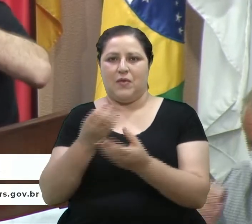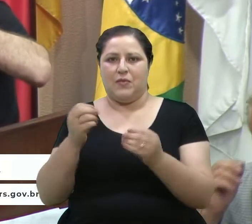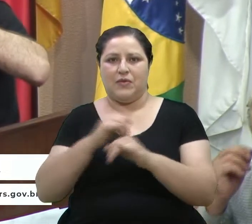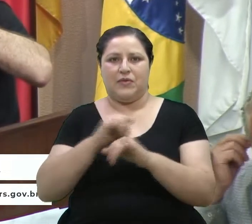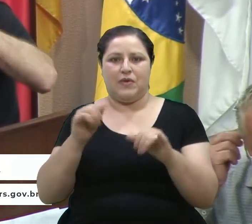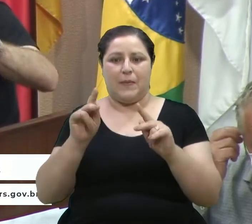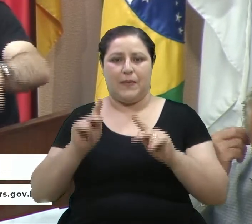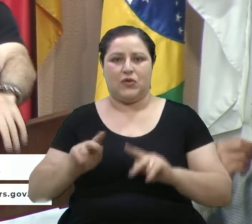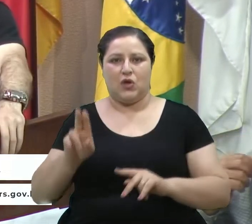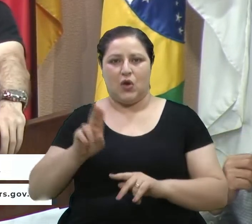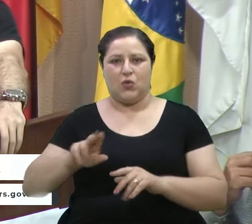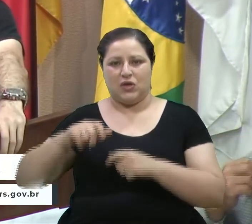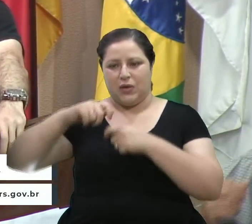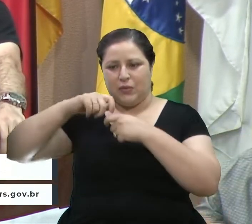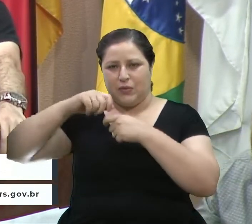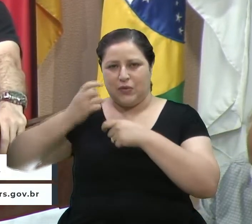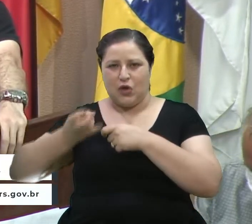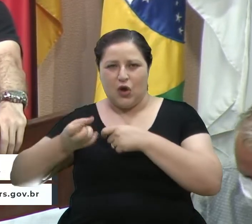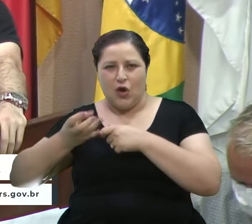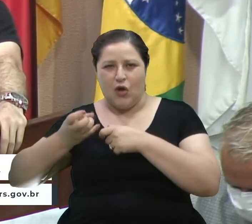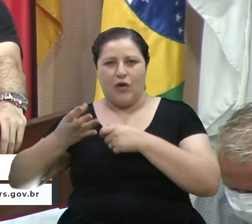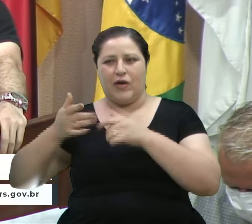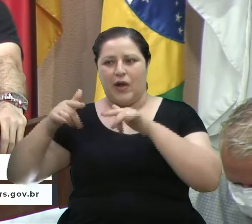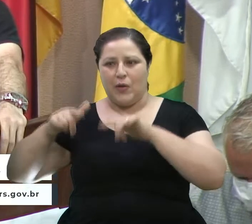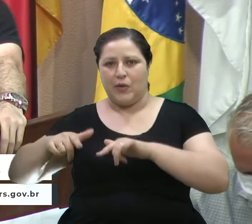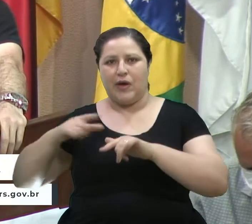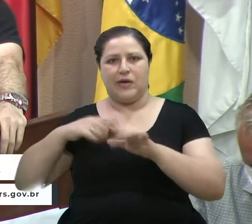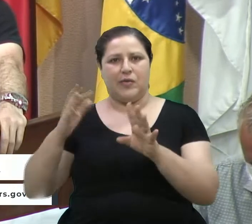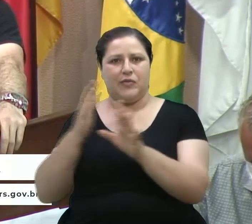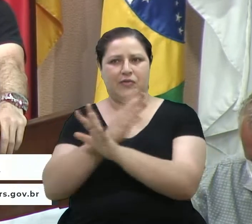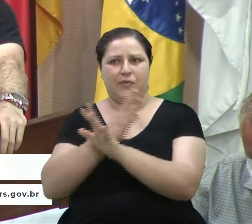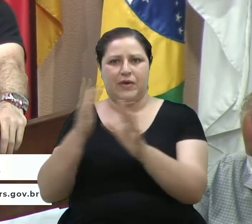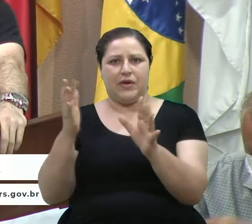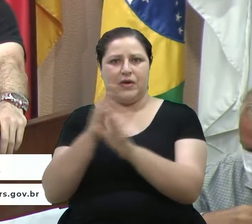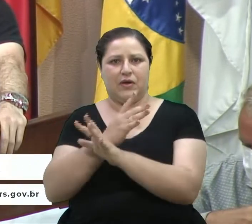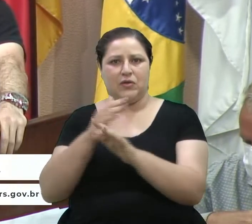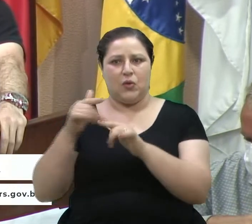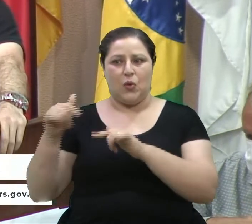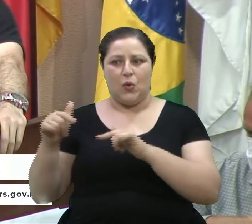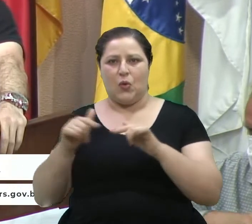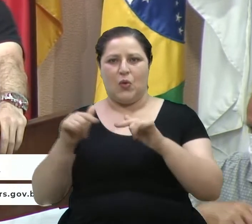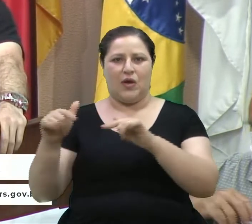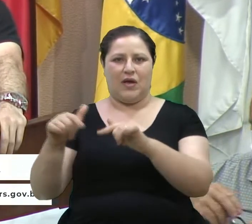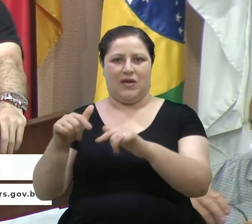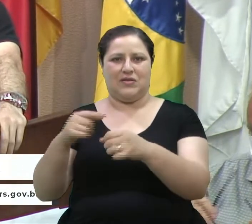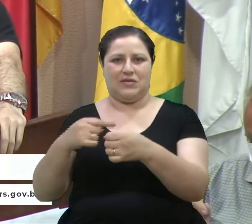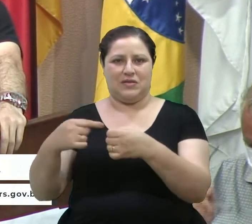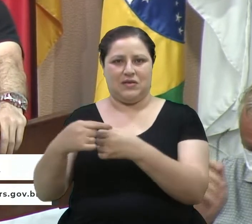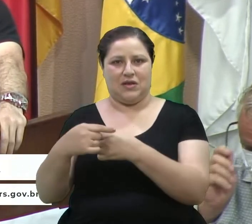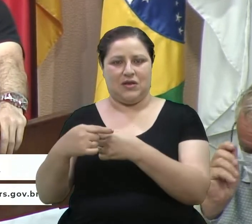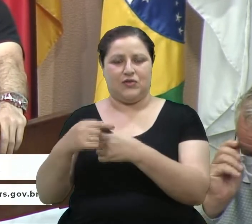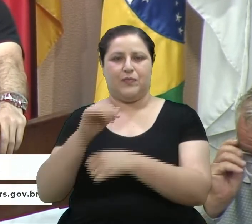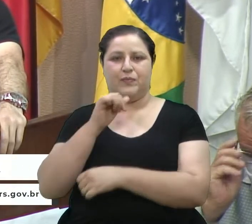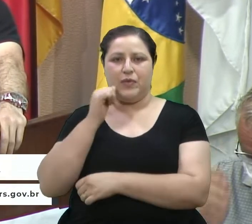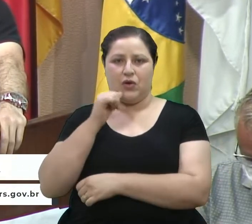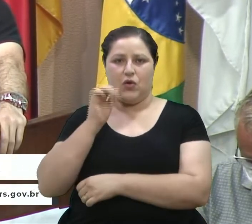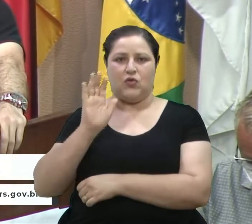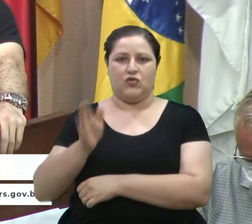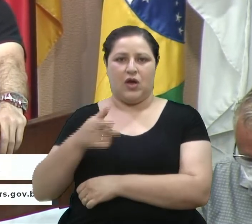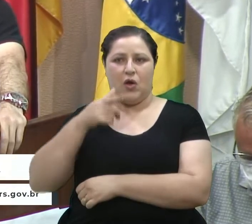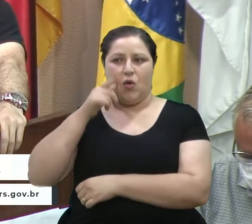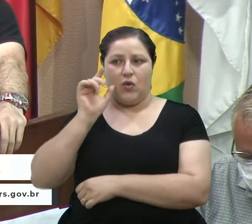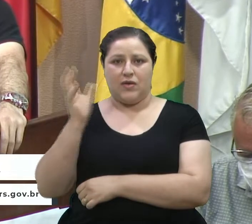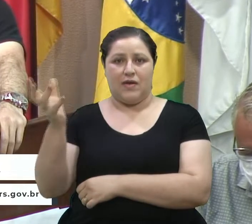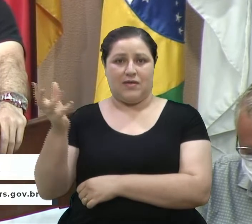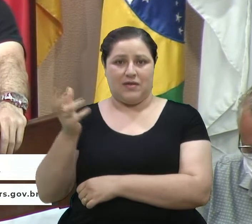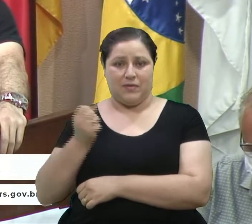do crack aí em situações, até em locais movimentados em Caxias do Sul, em alguns pontos, Vereador Marcon, recebi umas 3 ontem,